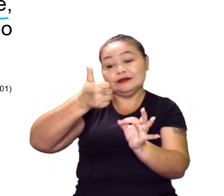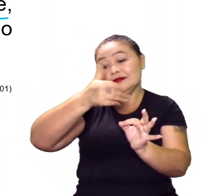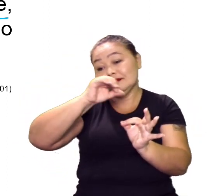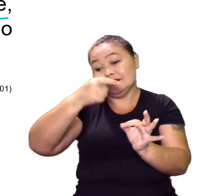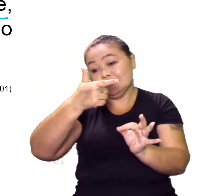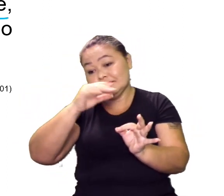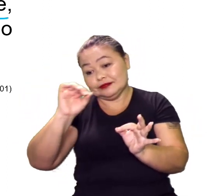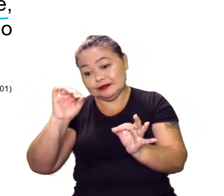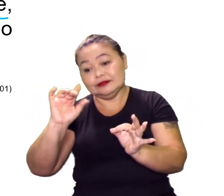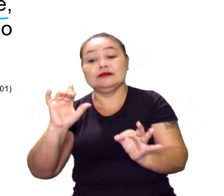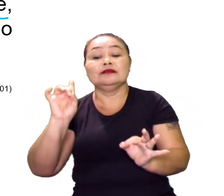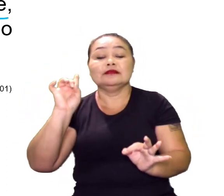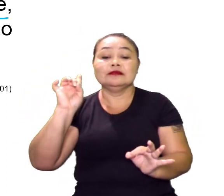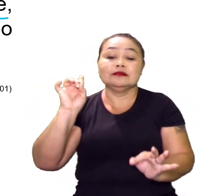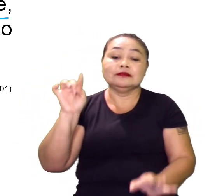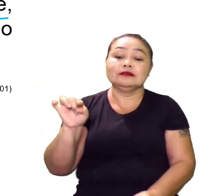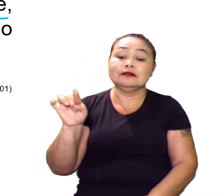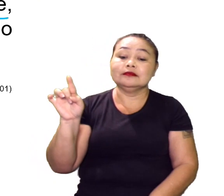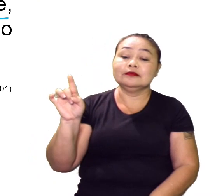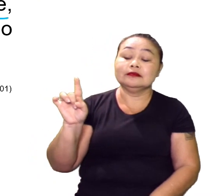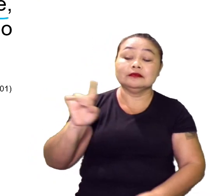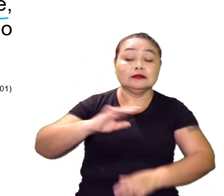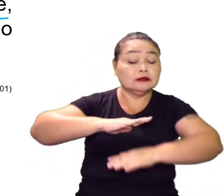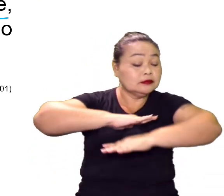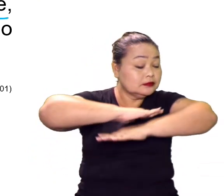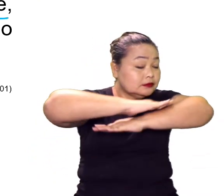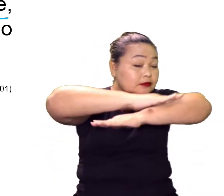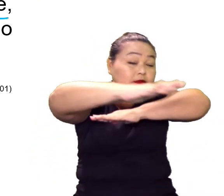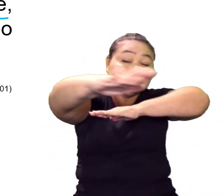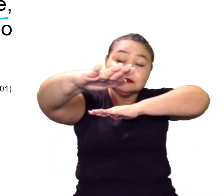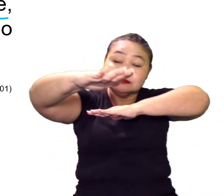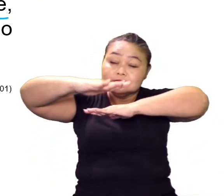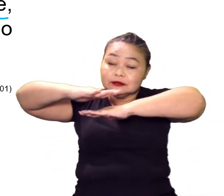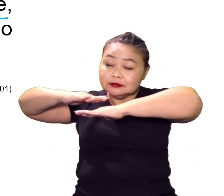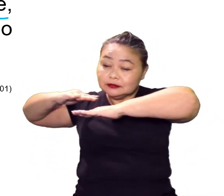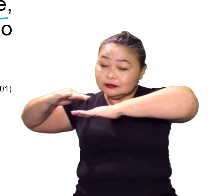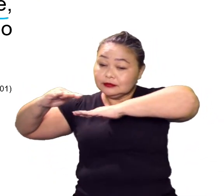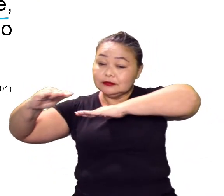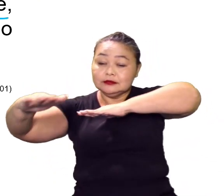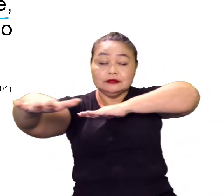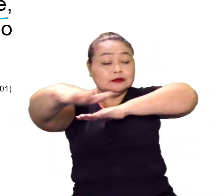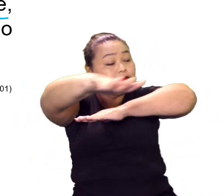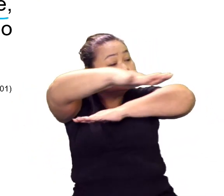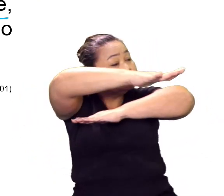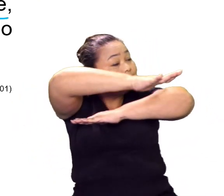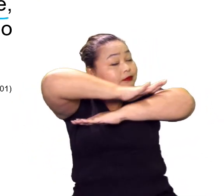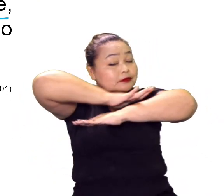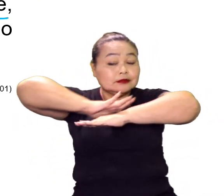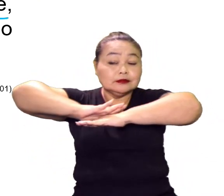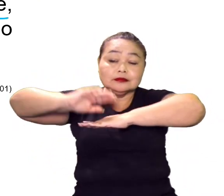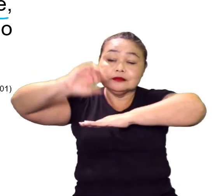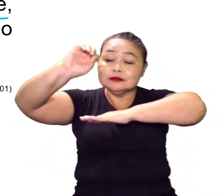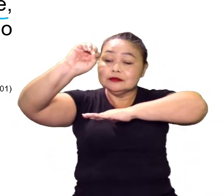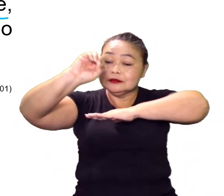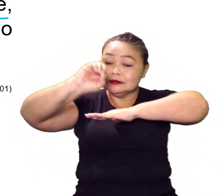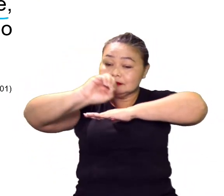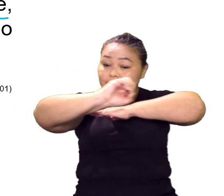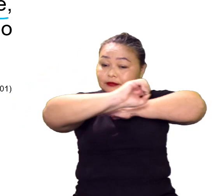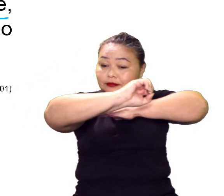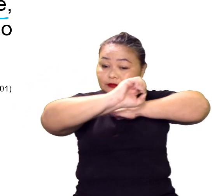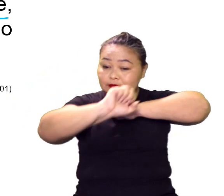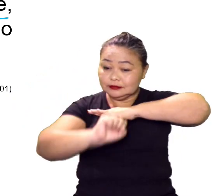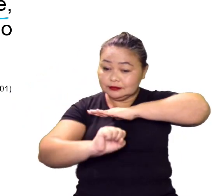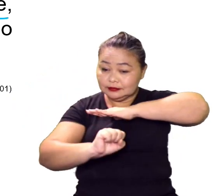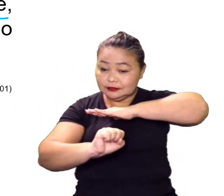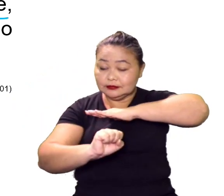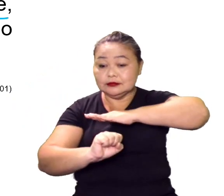metros. Ou seja, é um imenso vale ali na região do oeste de Rondônia em direção